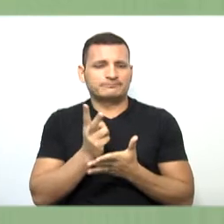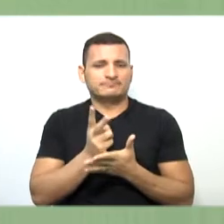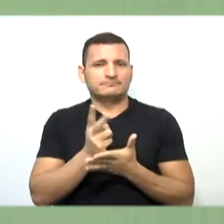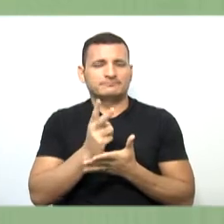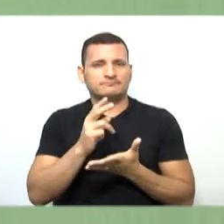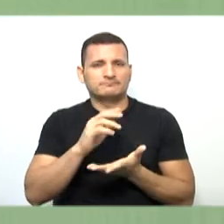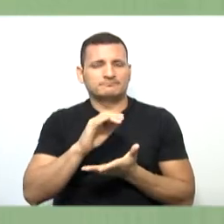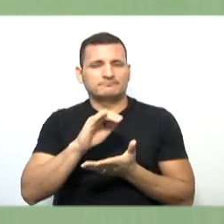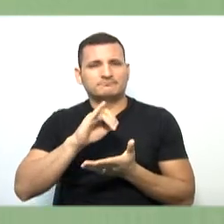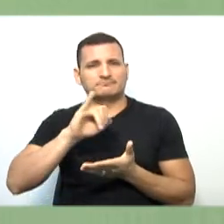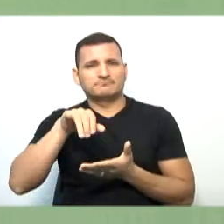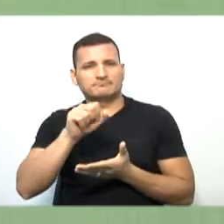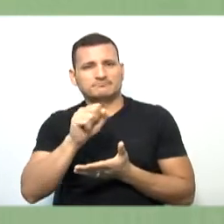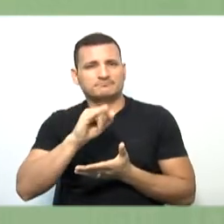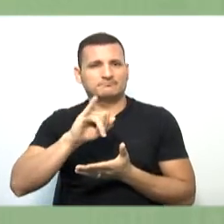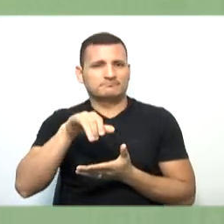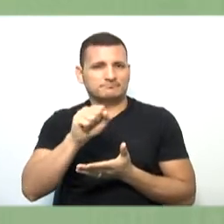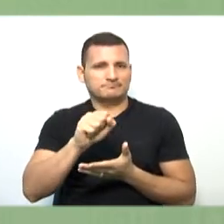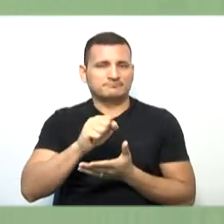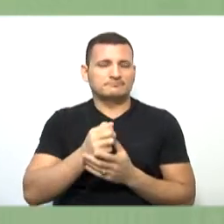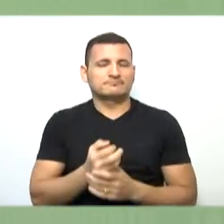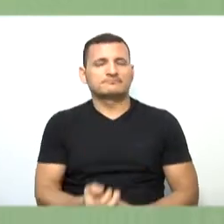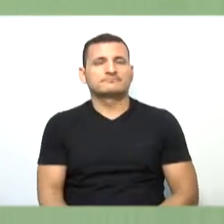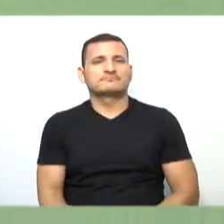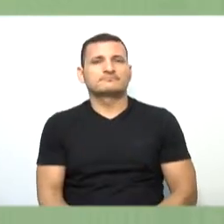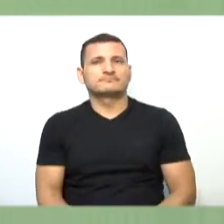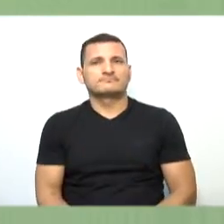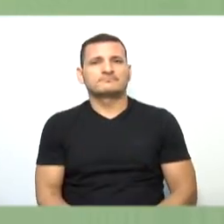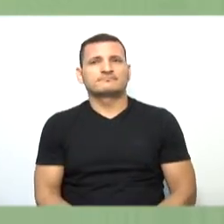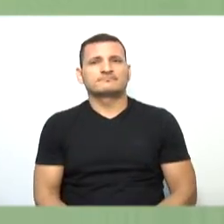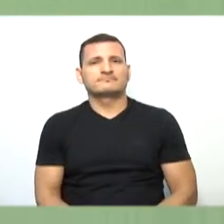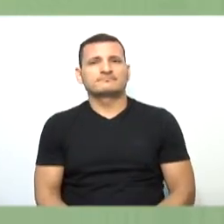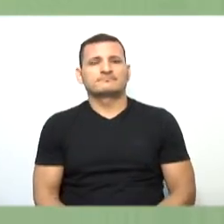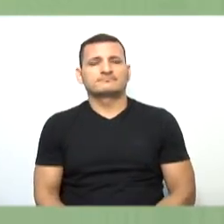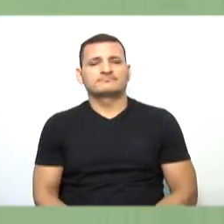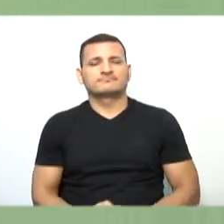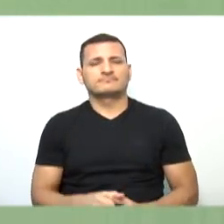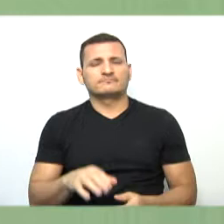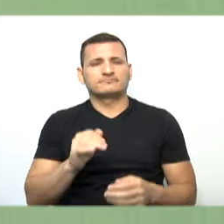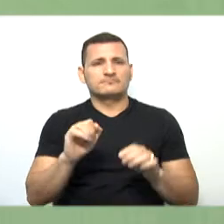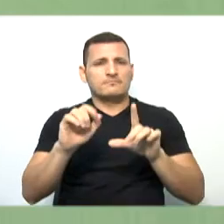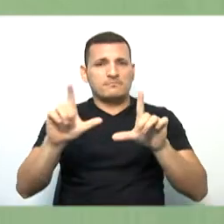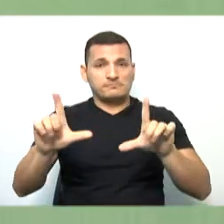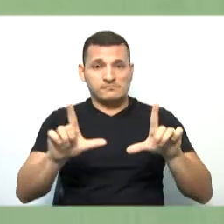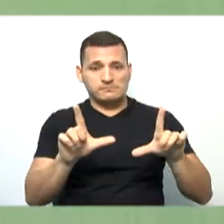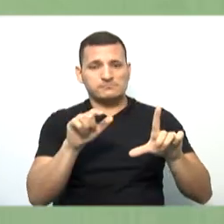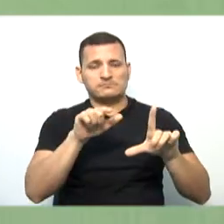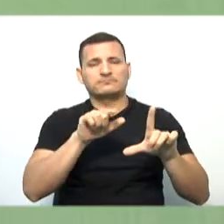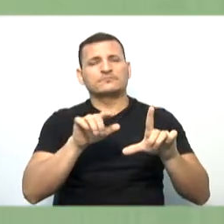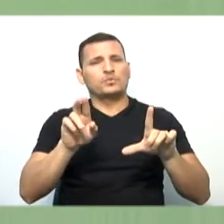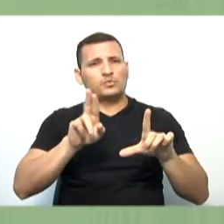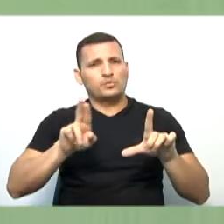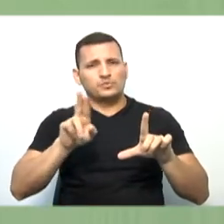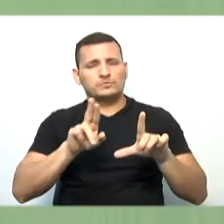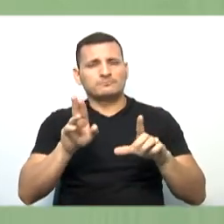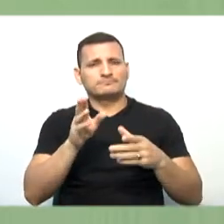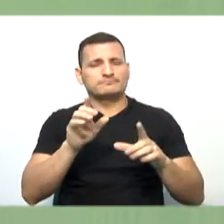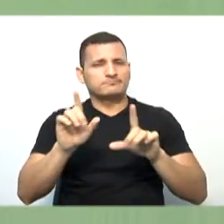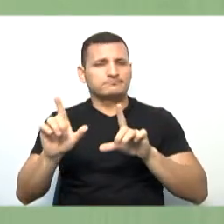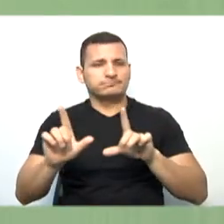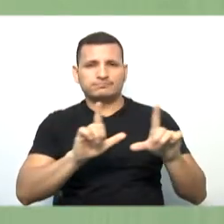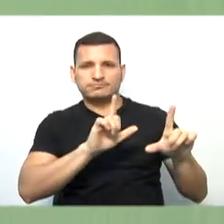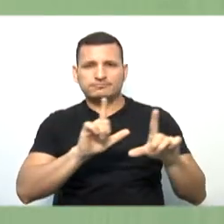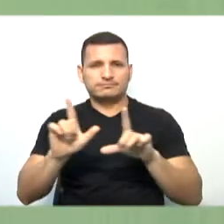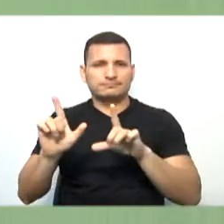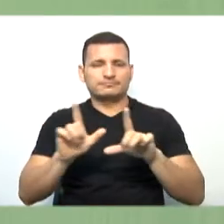JavaScript mesmo. Vamos escrever costume. páginas que utilizam interatividade através de